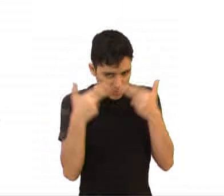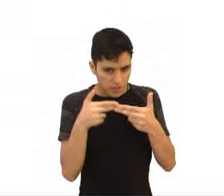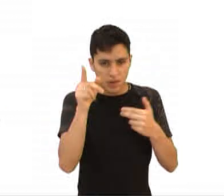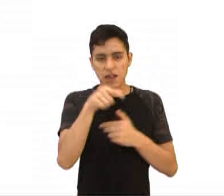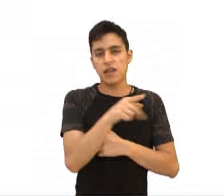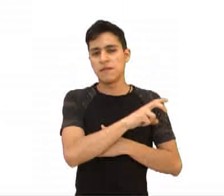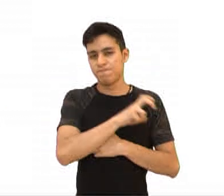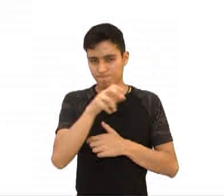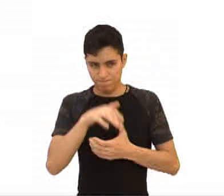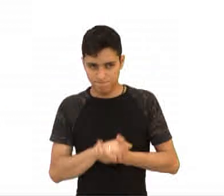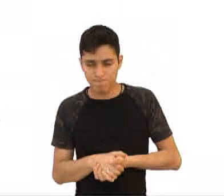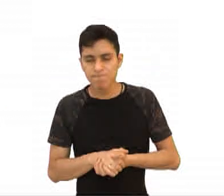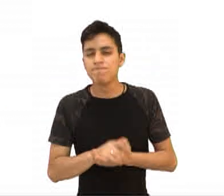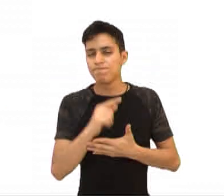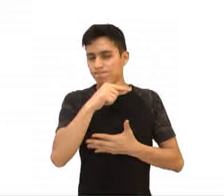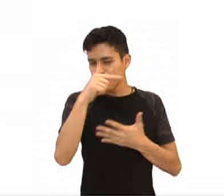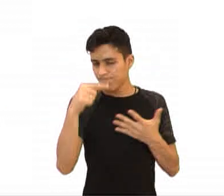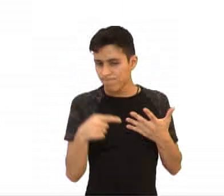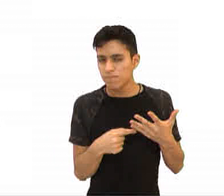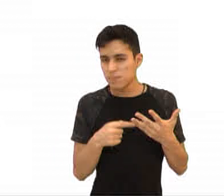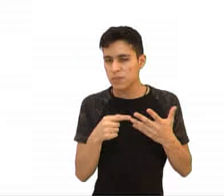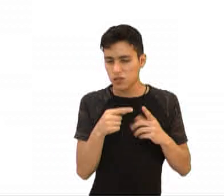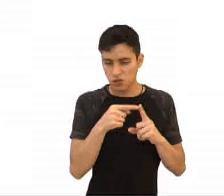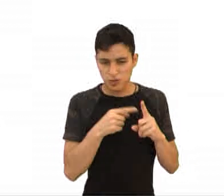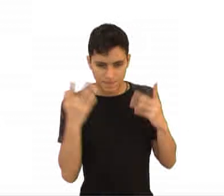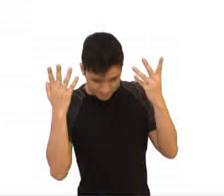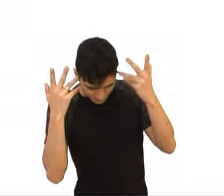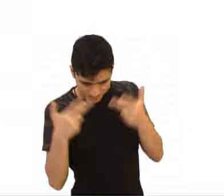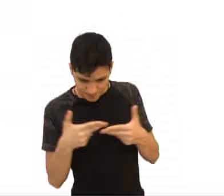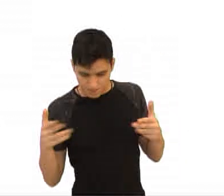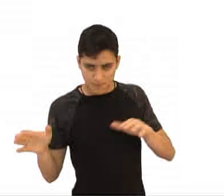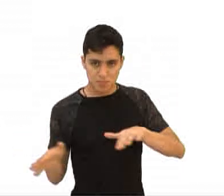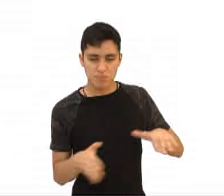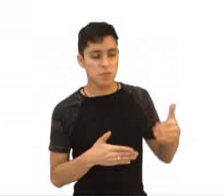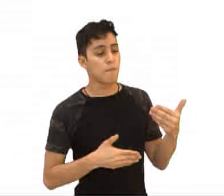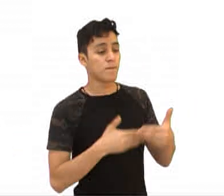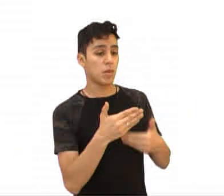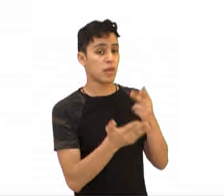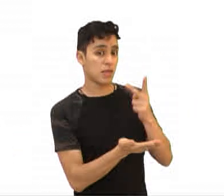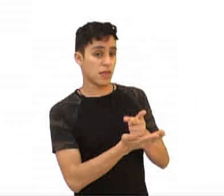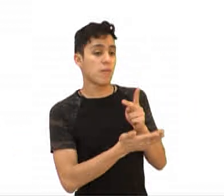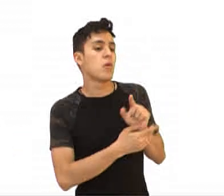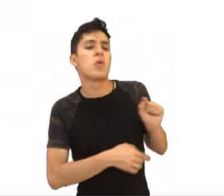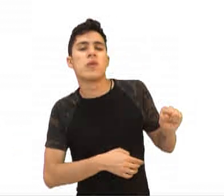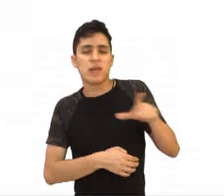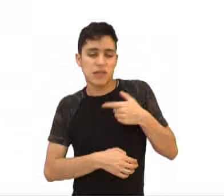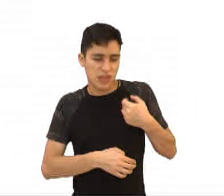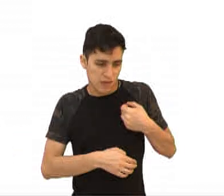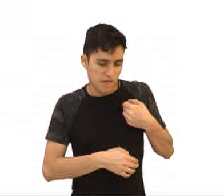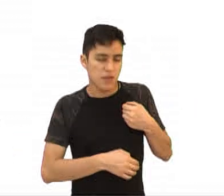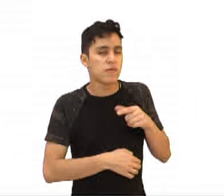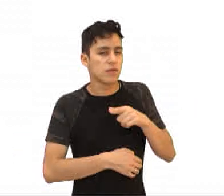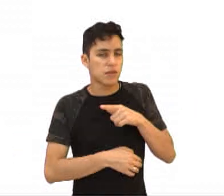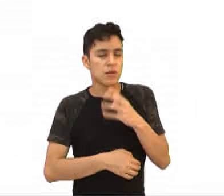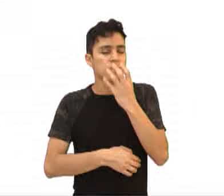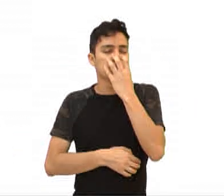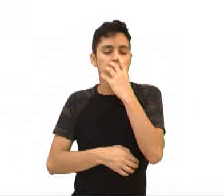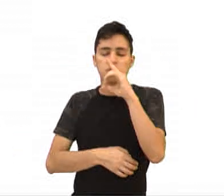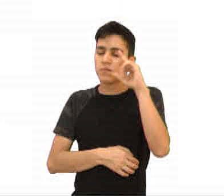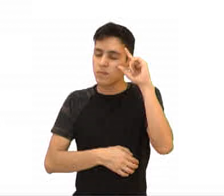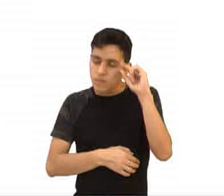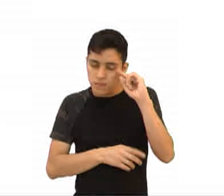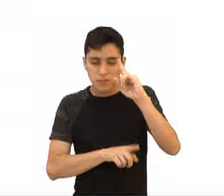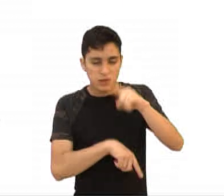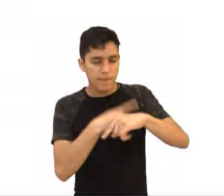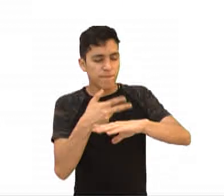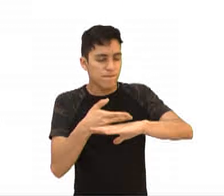e principalmente tamanduá-bandeira. O processo é feito sempre com animais vivos e passa pela anestesia inalatória e uma biópsia